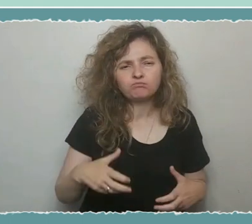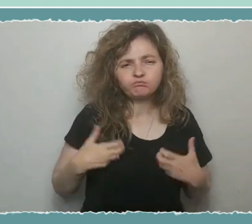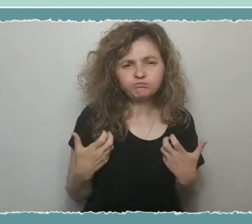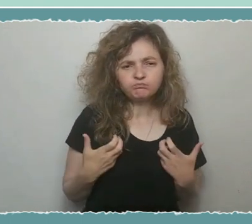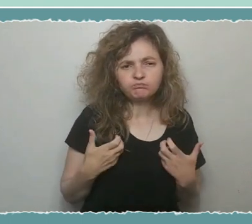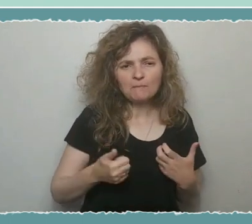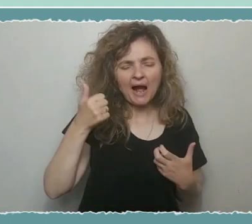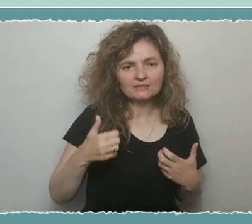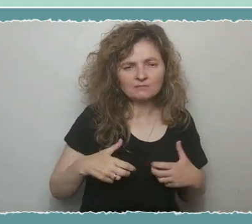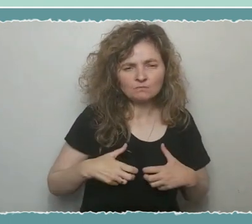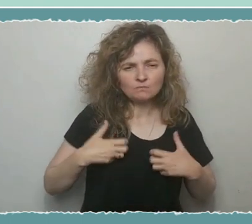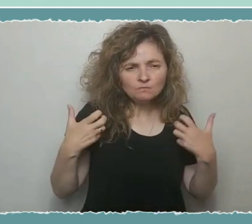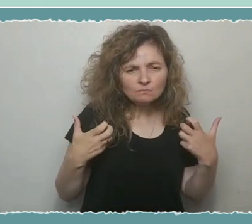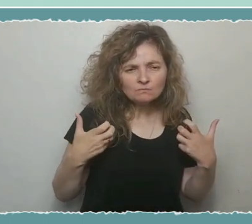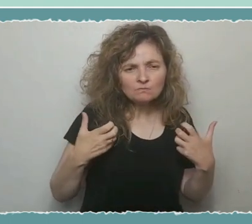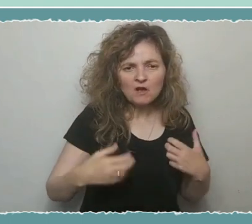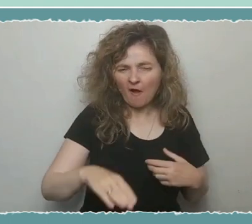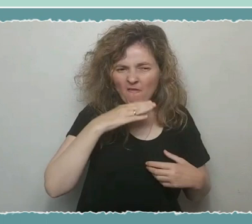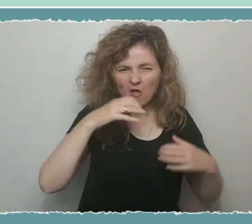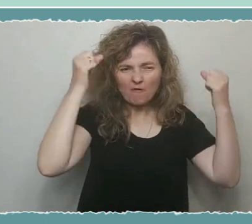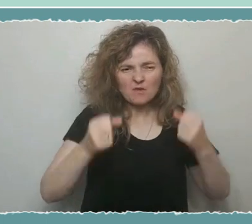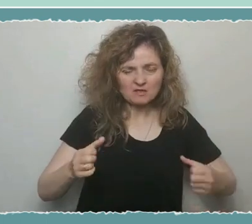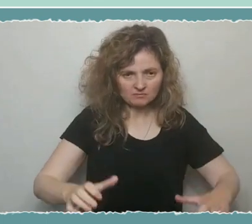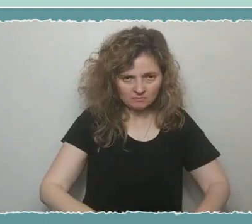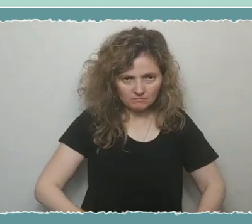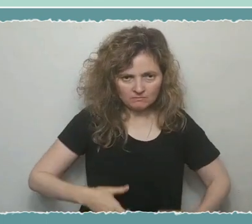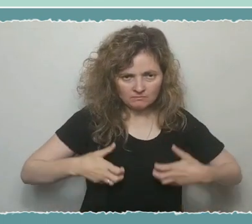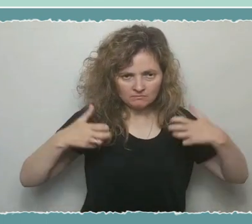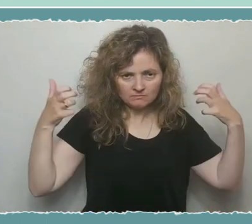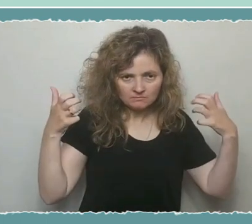Non, máis anoxado. Non, tremendamente anoxado.